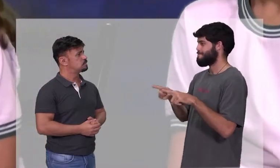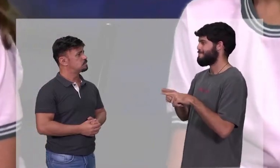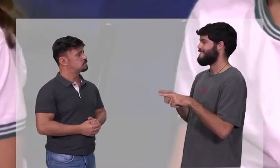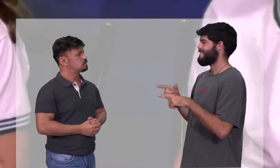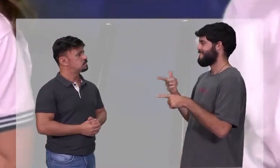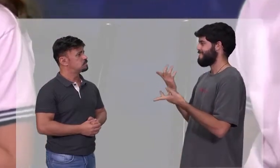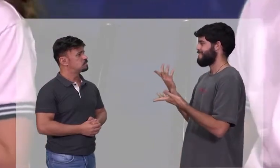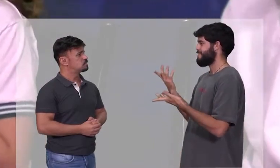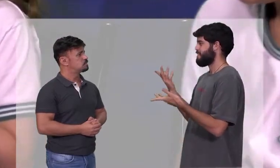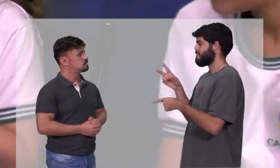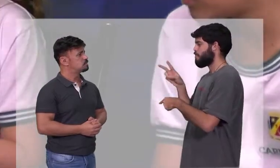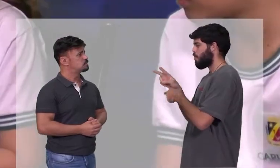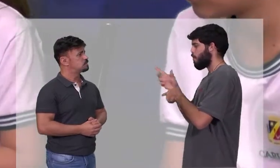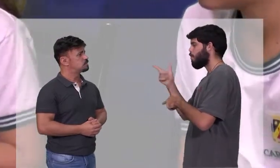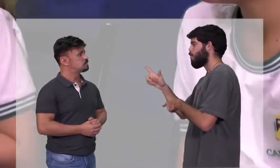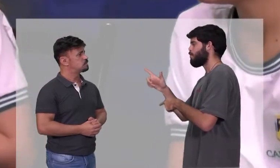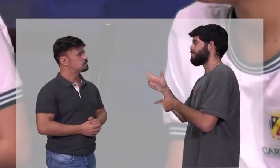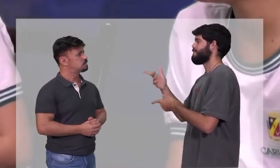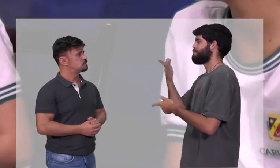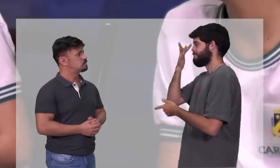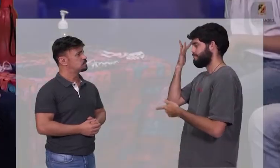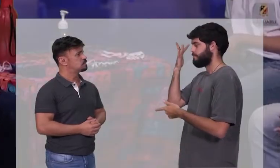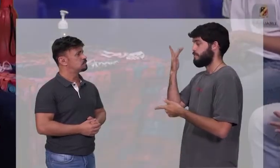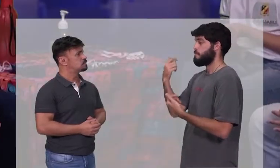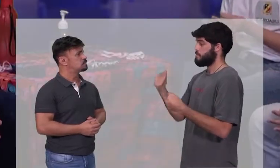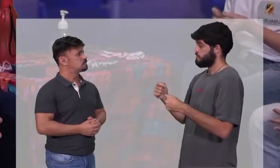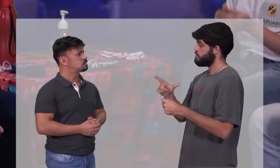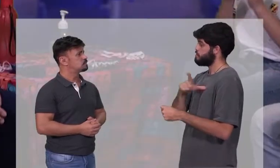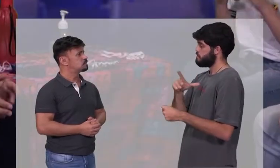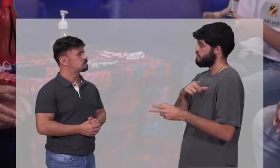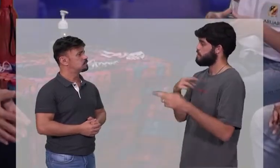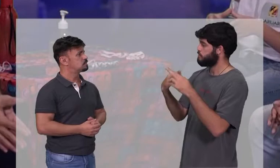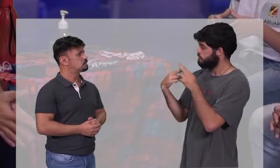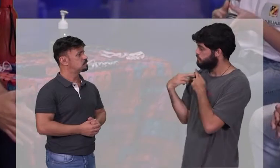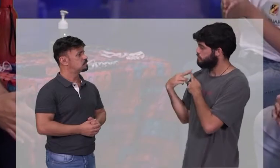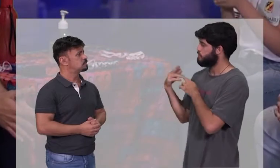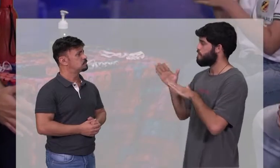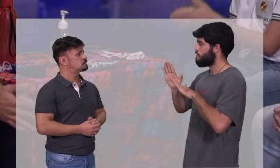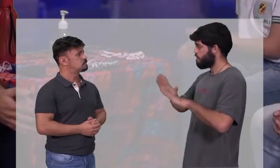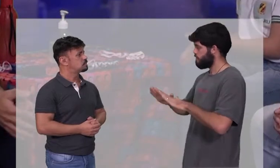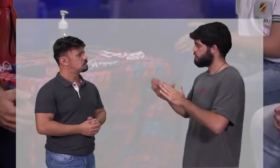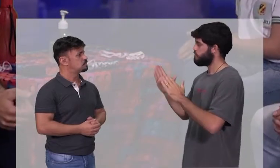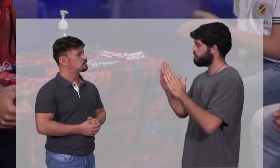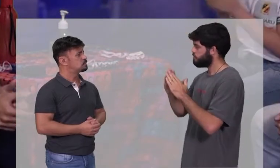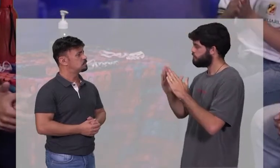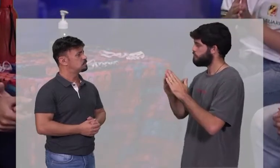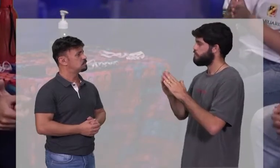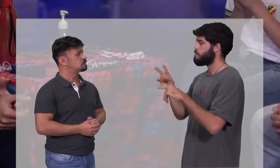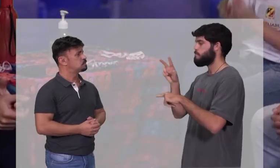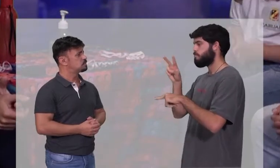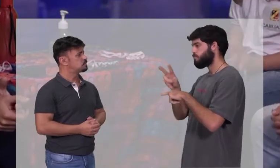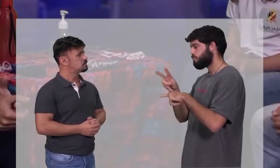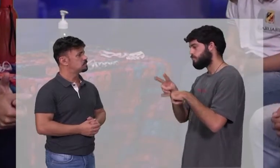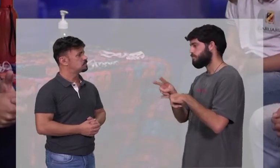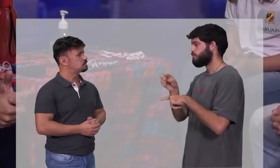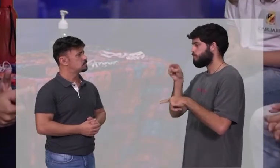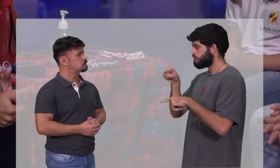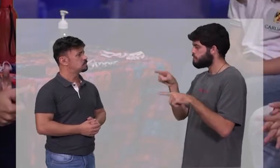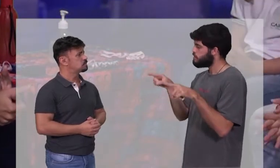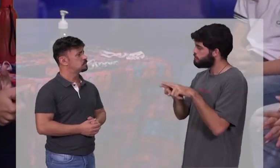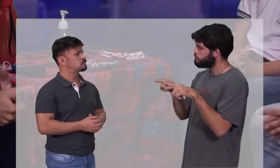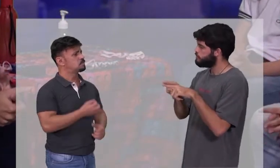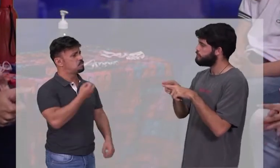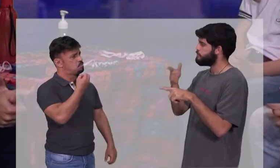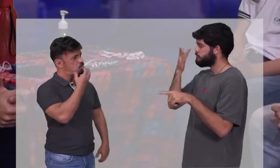outras pessoas. Então, você tem que ter essa responsabilidade de ficar em casa e proteger você e quem você ama. Boa.